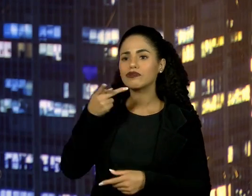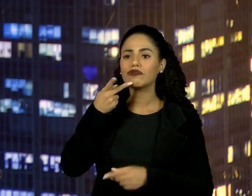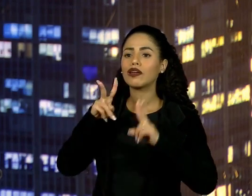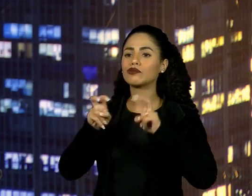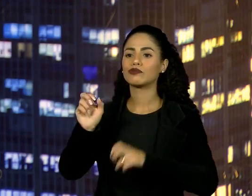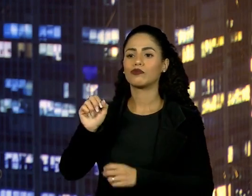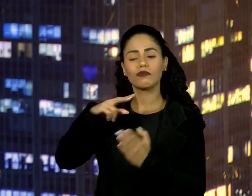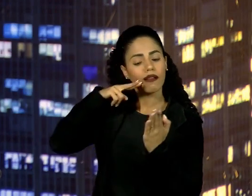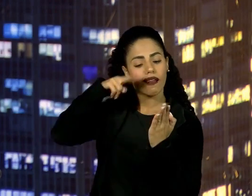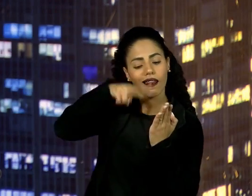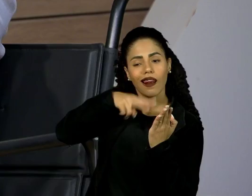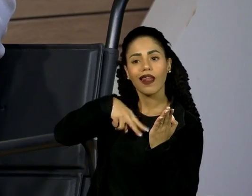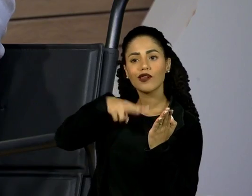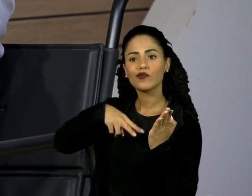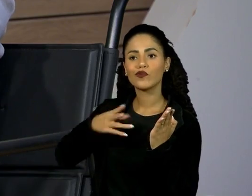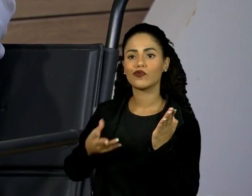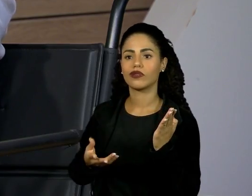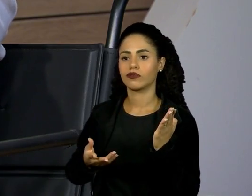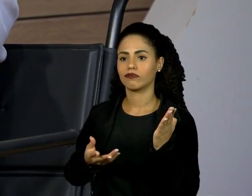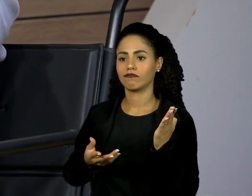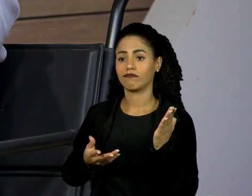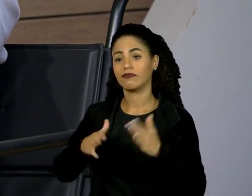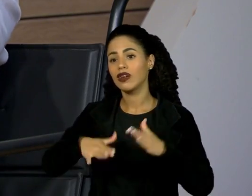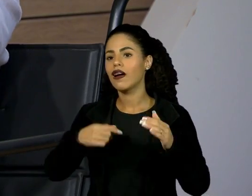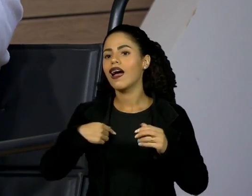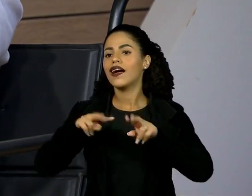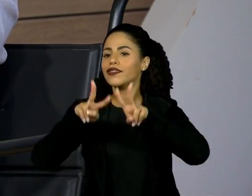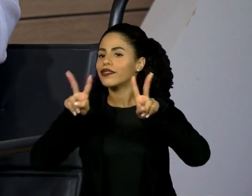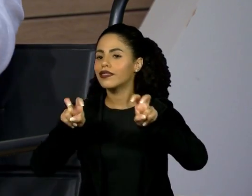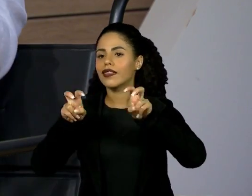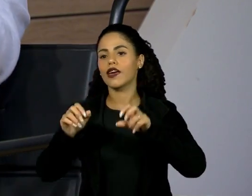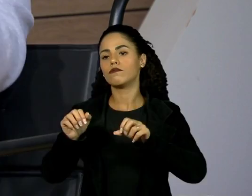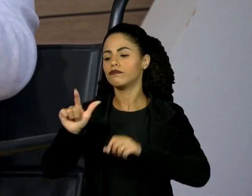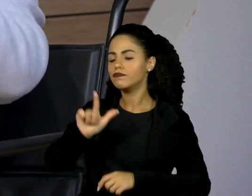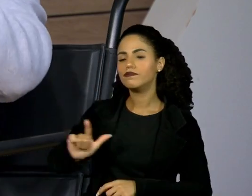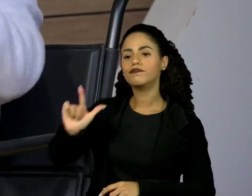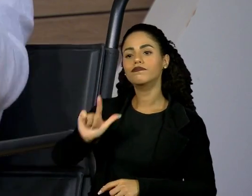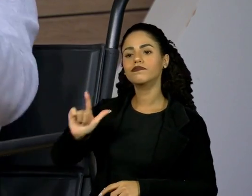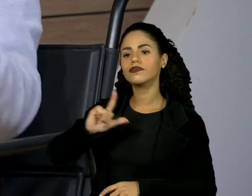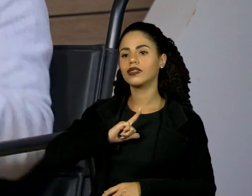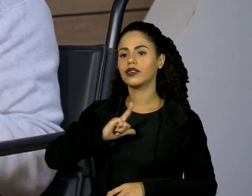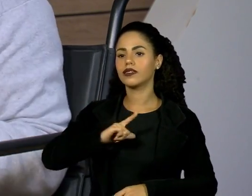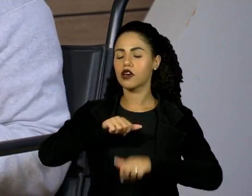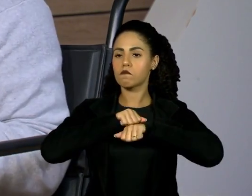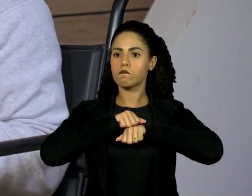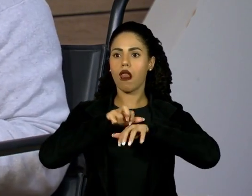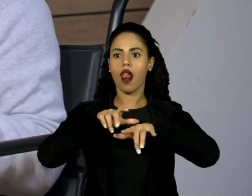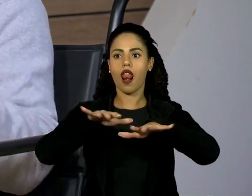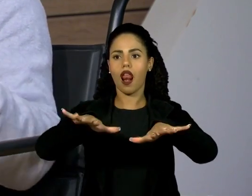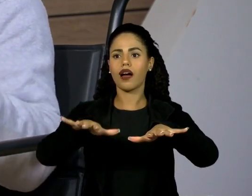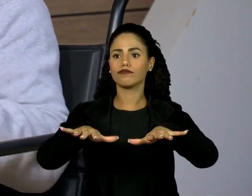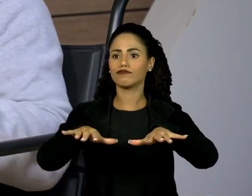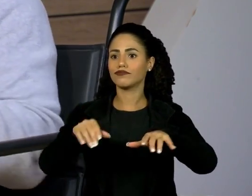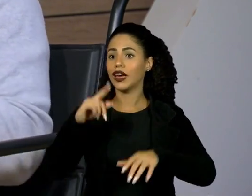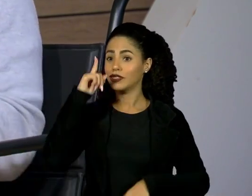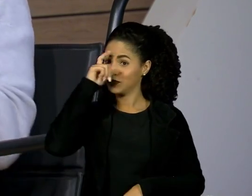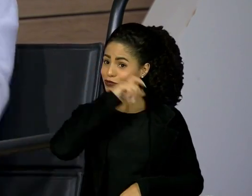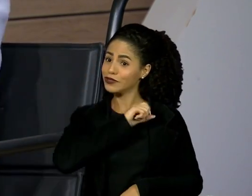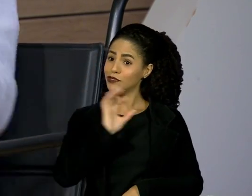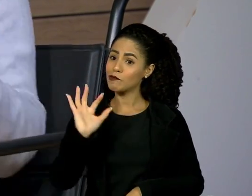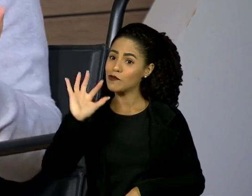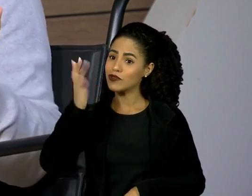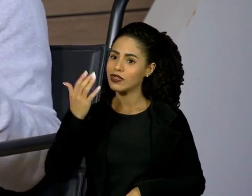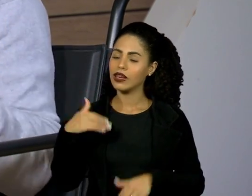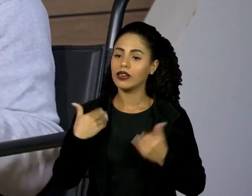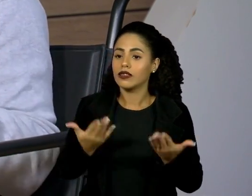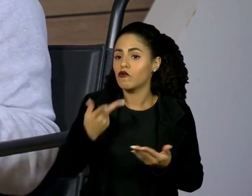muito difícil, tanto é que a gente pegar temas sobre literatura que viralizem, é muito raro isso que aconteceu. Sim. Muito Então as pessoas